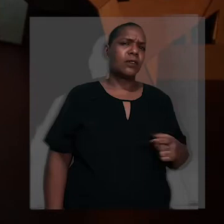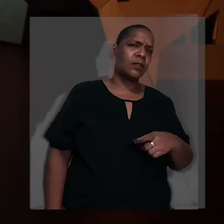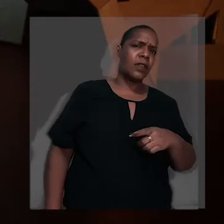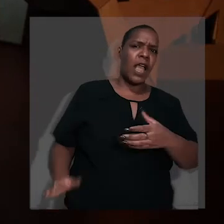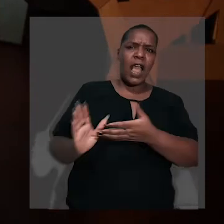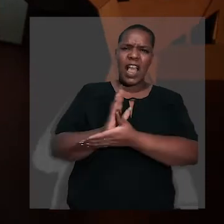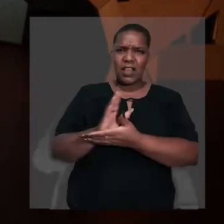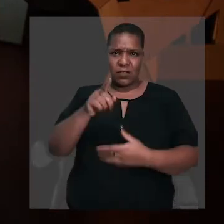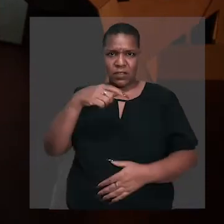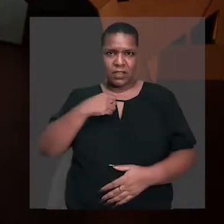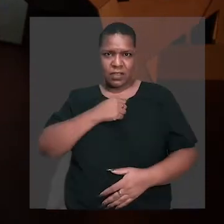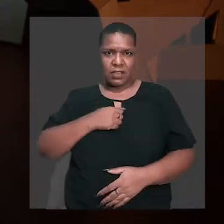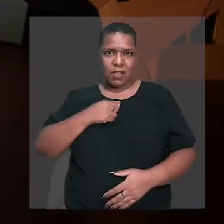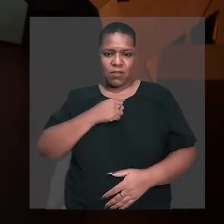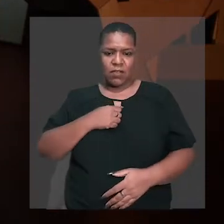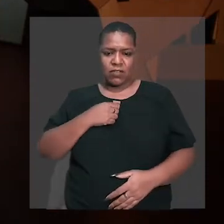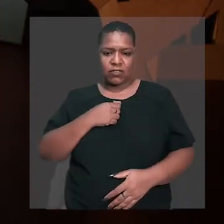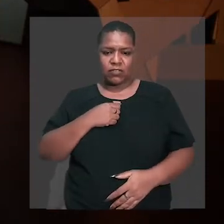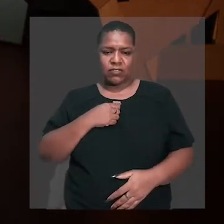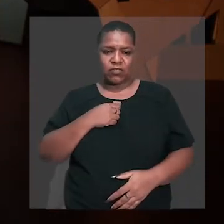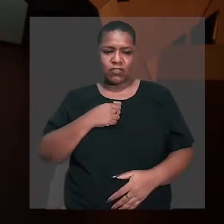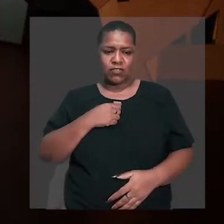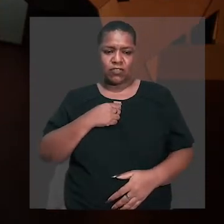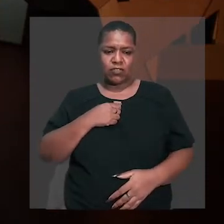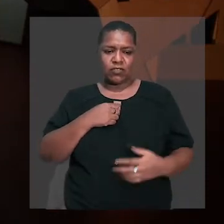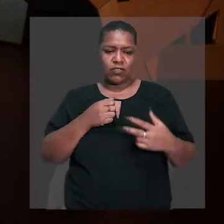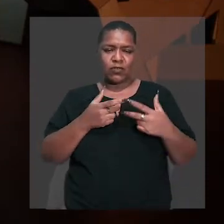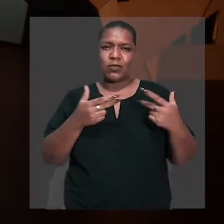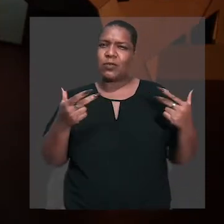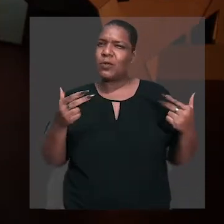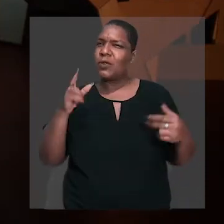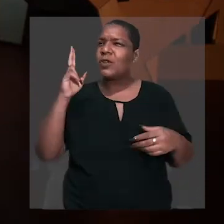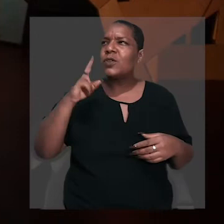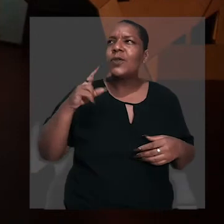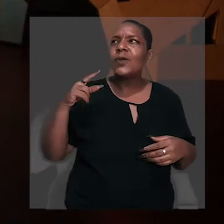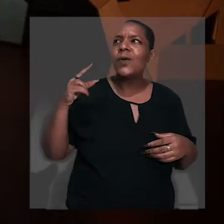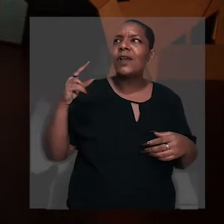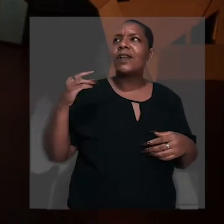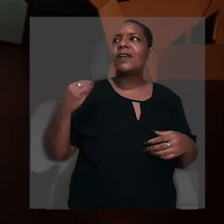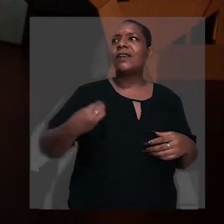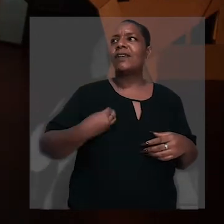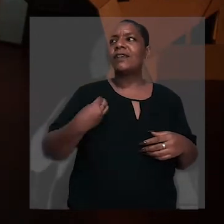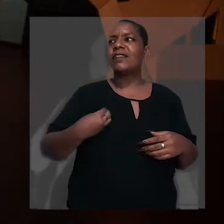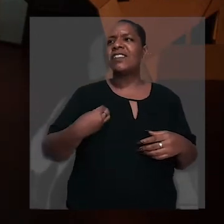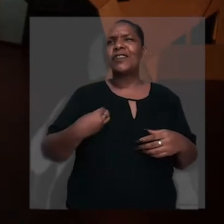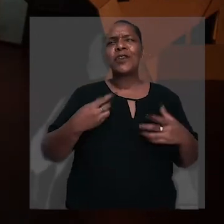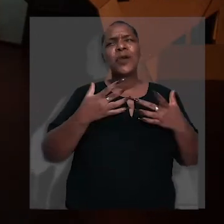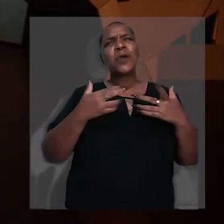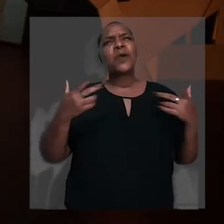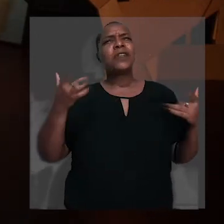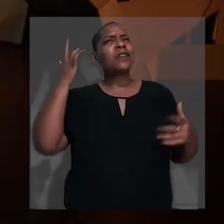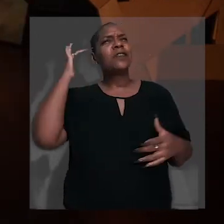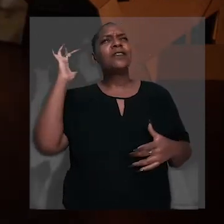Às vezes você tem saudade de umas coisas que você, tipo, nunca viveu. As coisas que você não